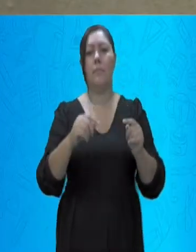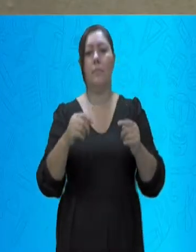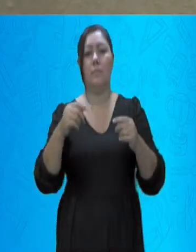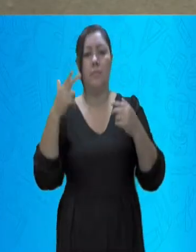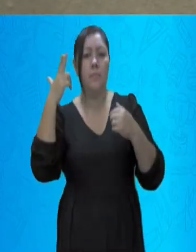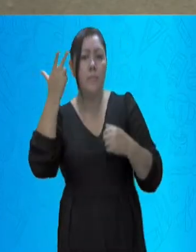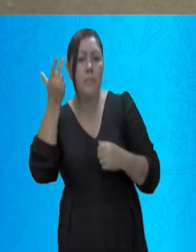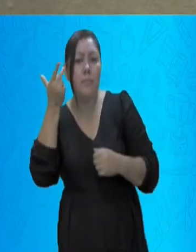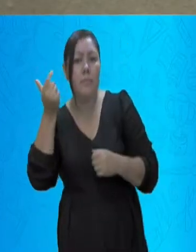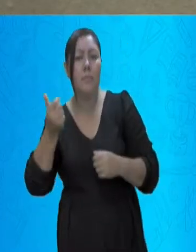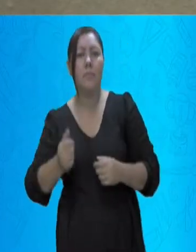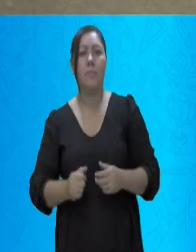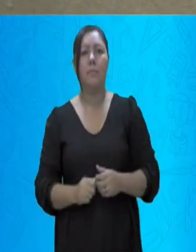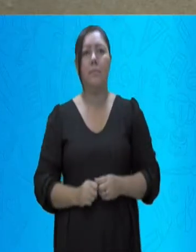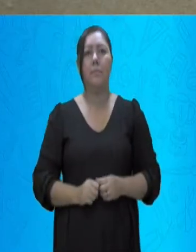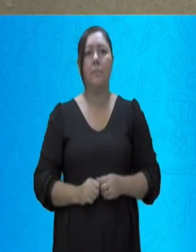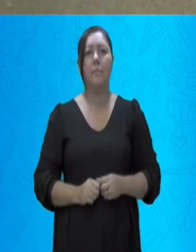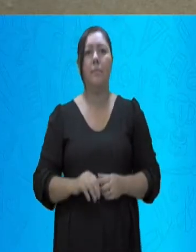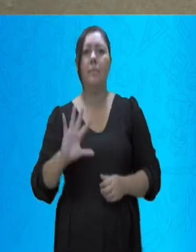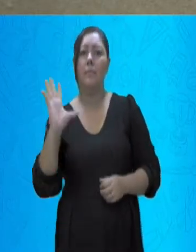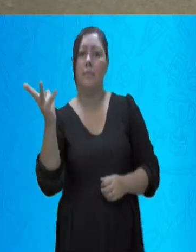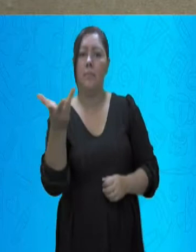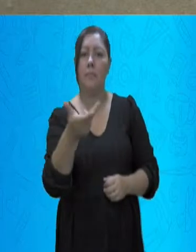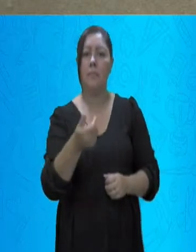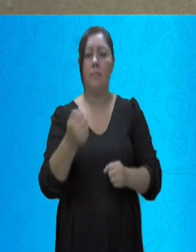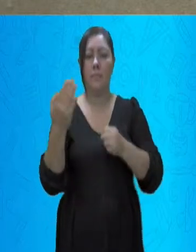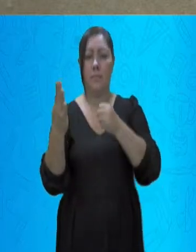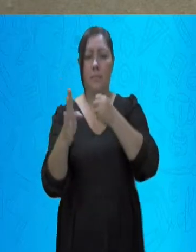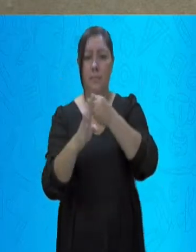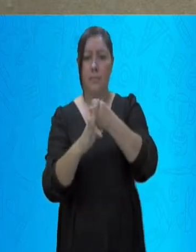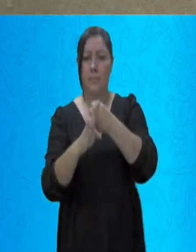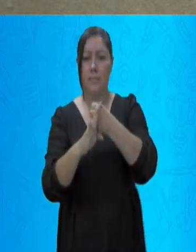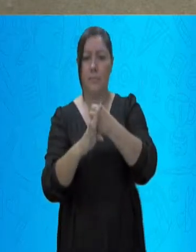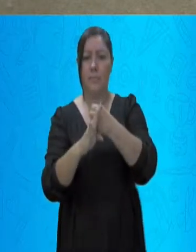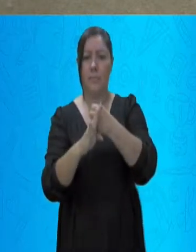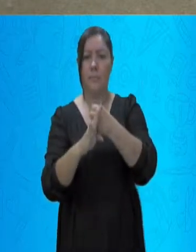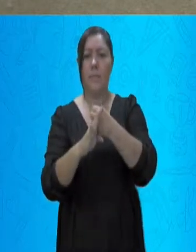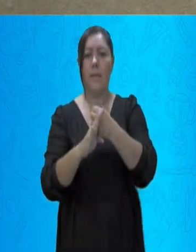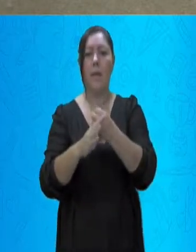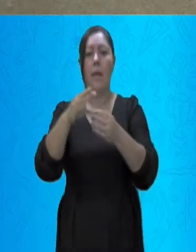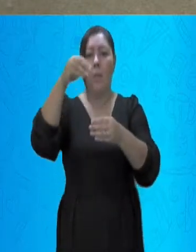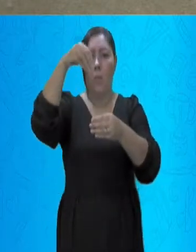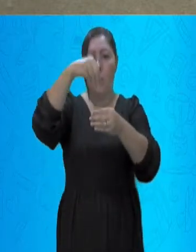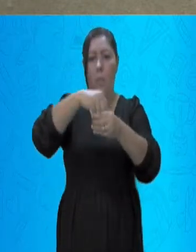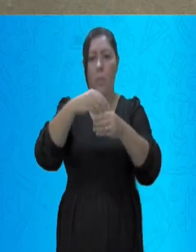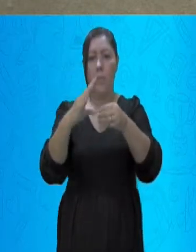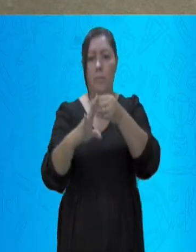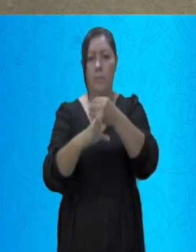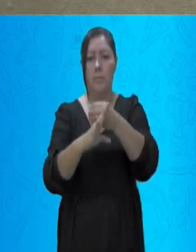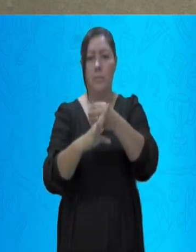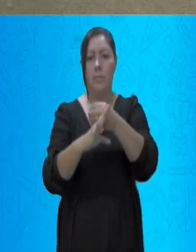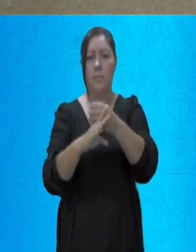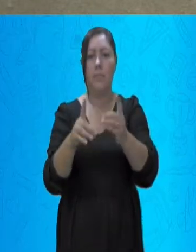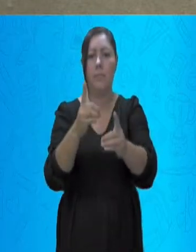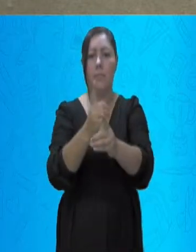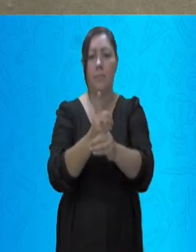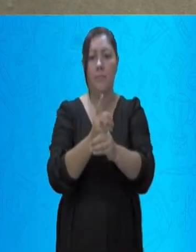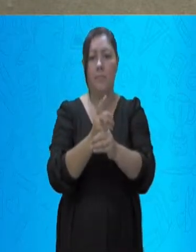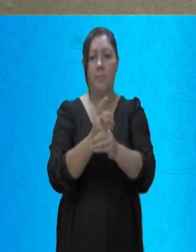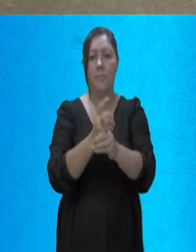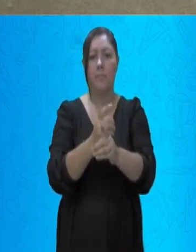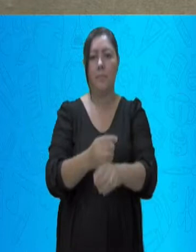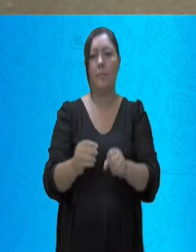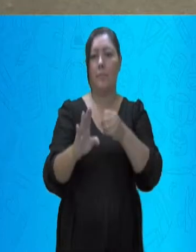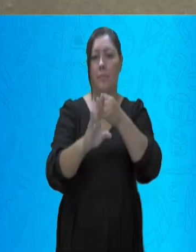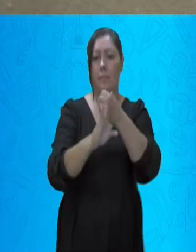a classificação substantivos. Dentro dos substantivos, nós encontramos substantivos próprios e